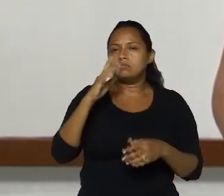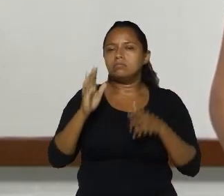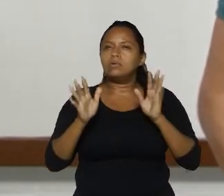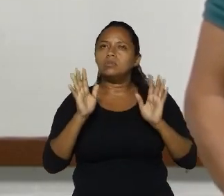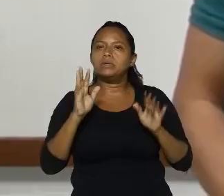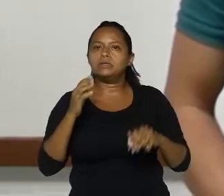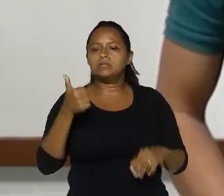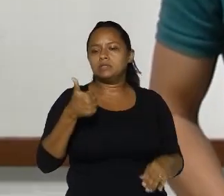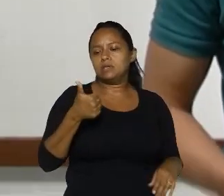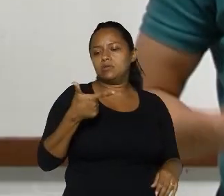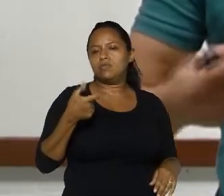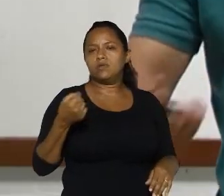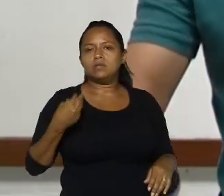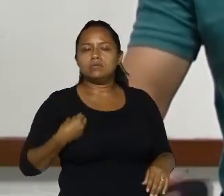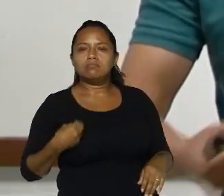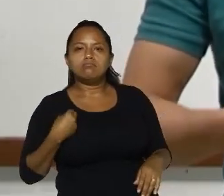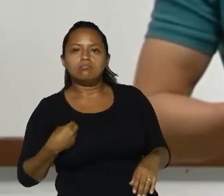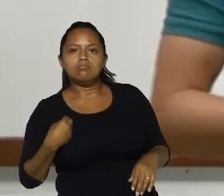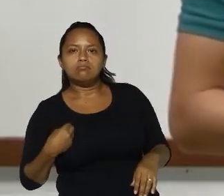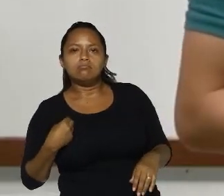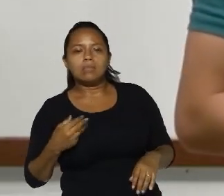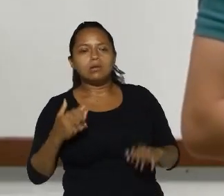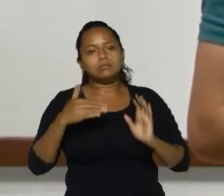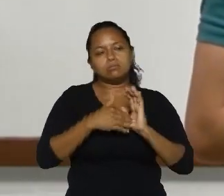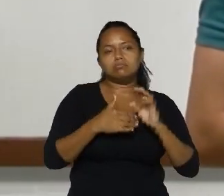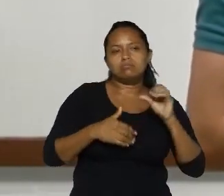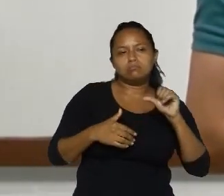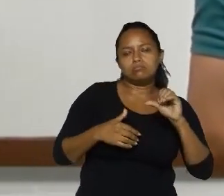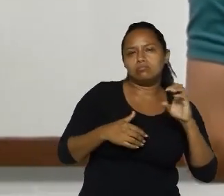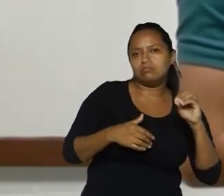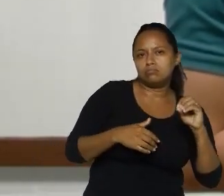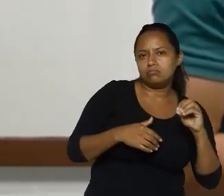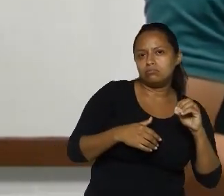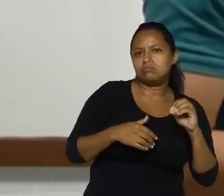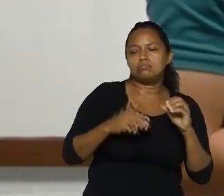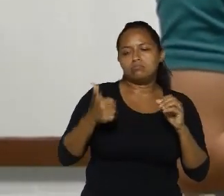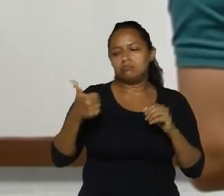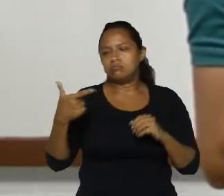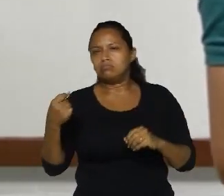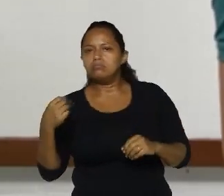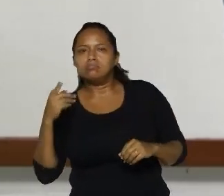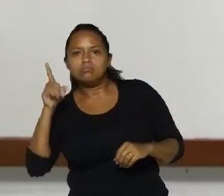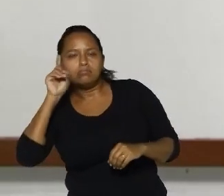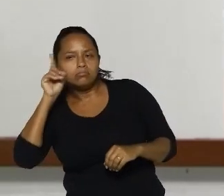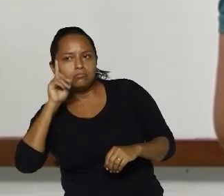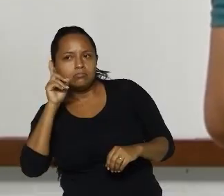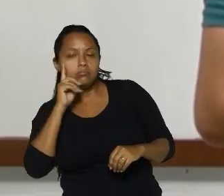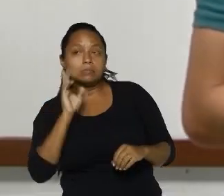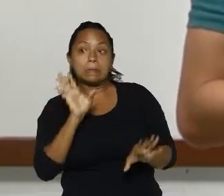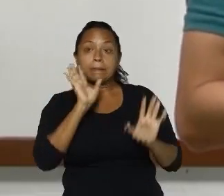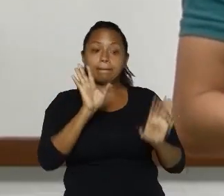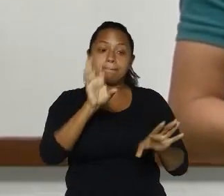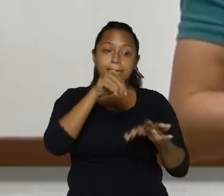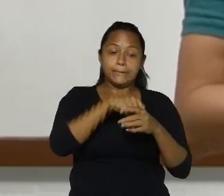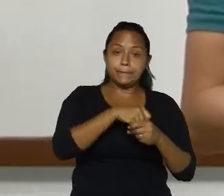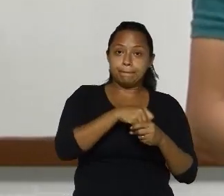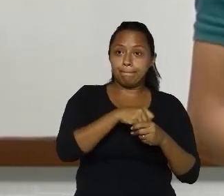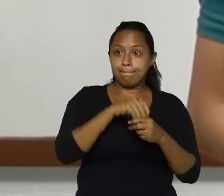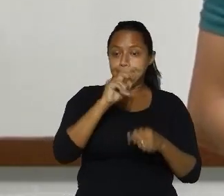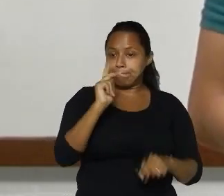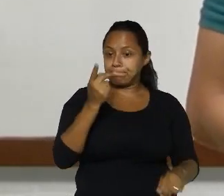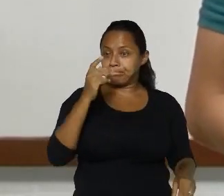de 120 dias, entre 90 a 120 dias. Nas hemácias, nós temos uma proteína